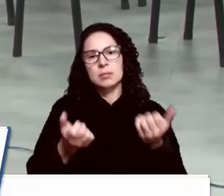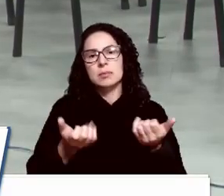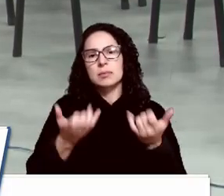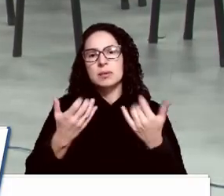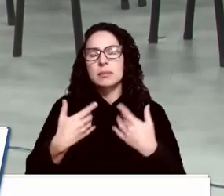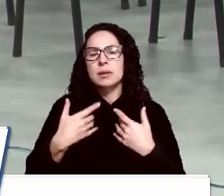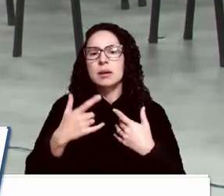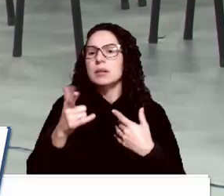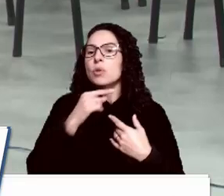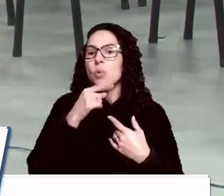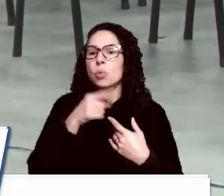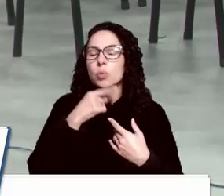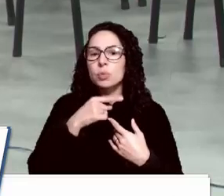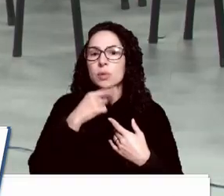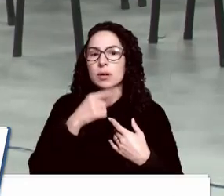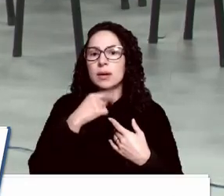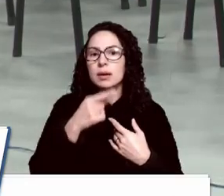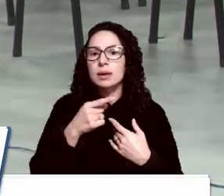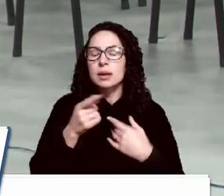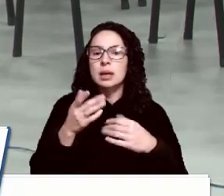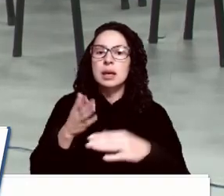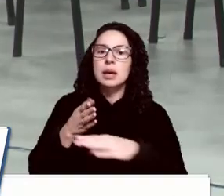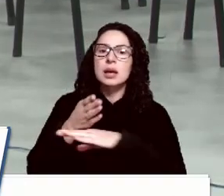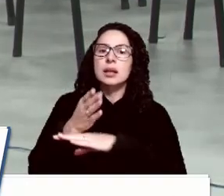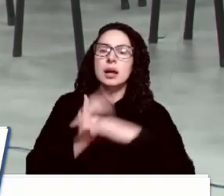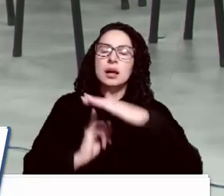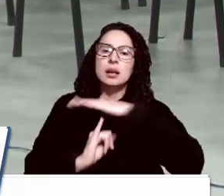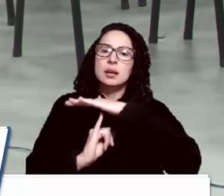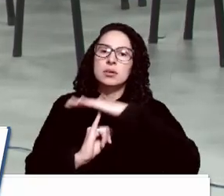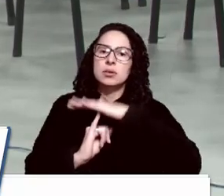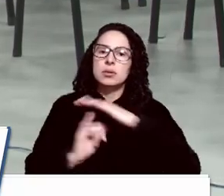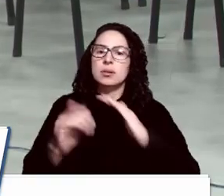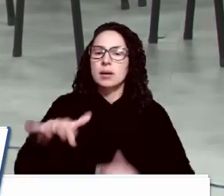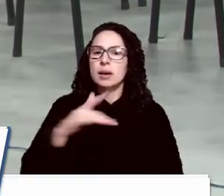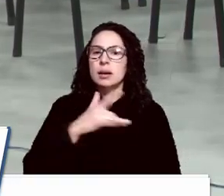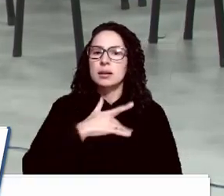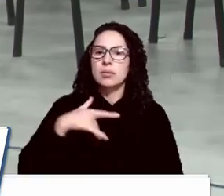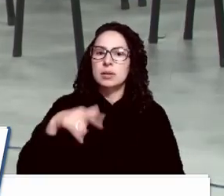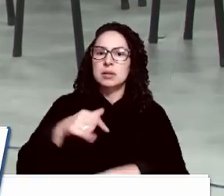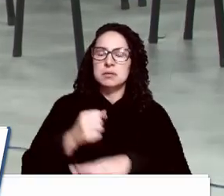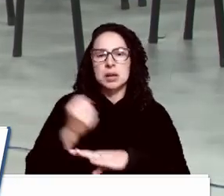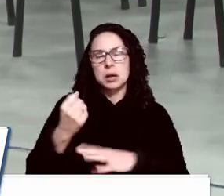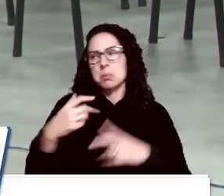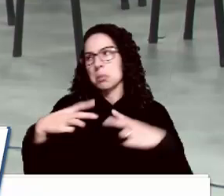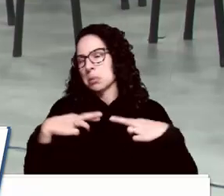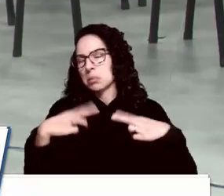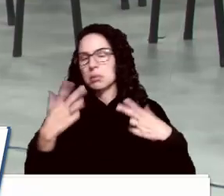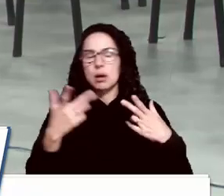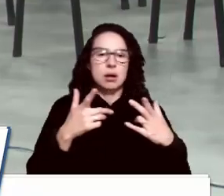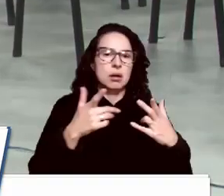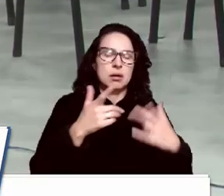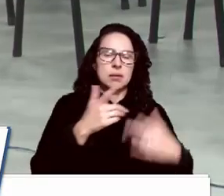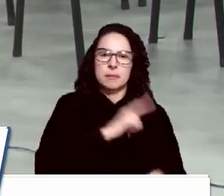não conseguem entrar nas instituições de saúde aqui de Franca, seja privados ou particulares, enfim. Não